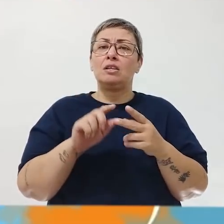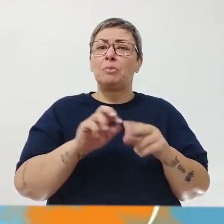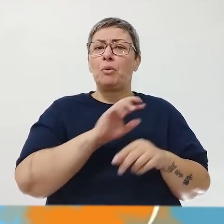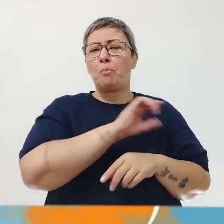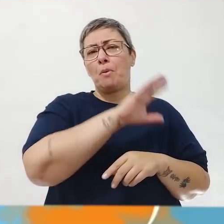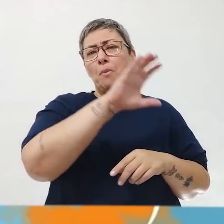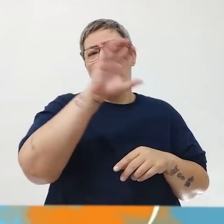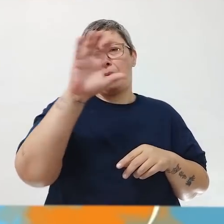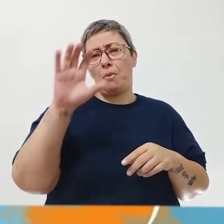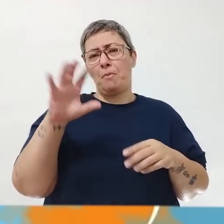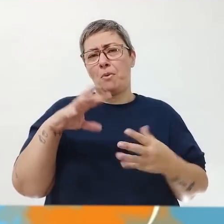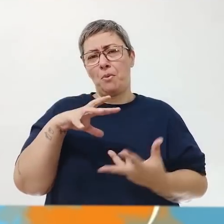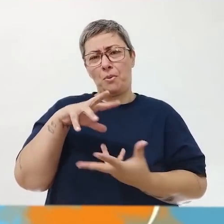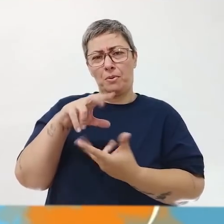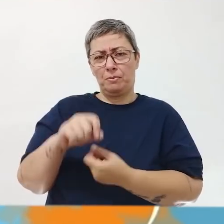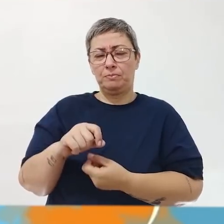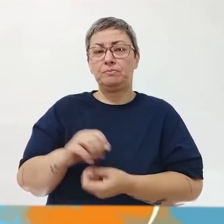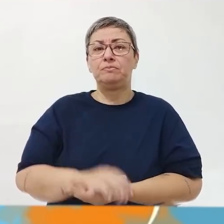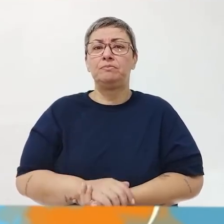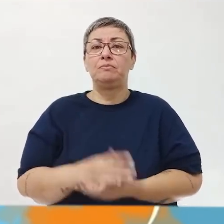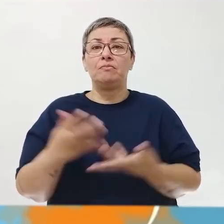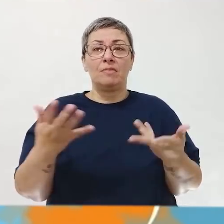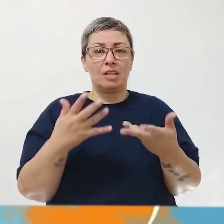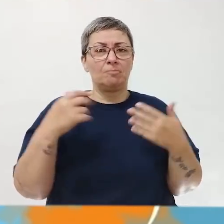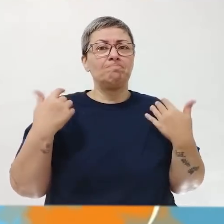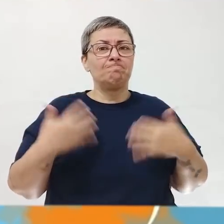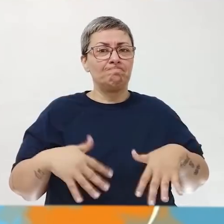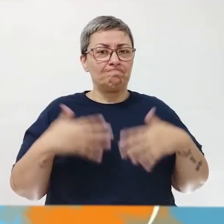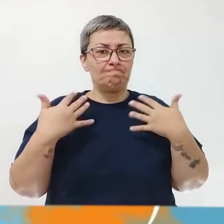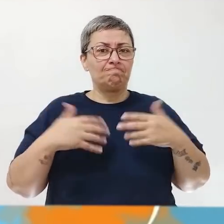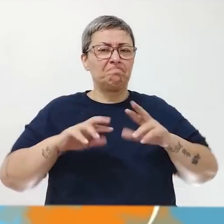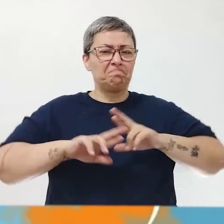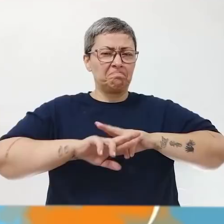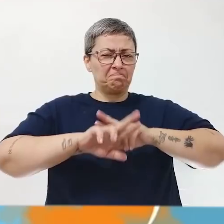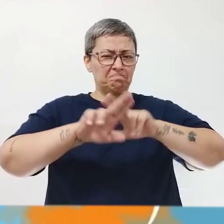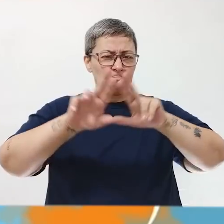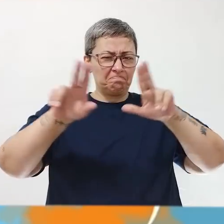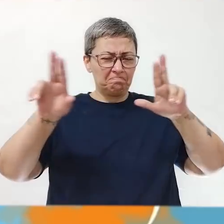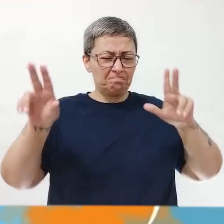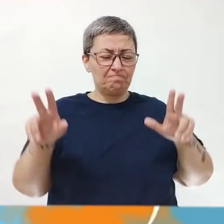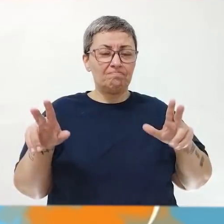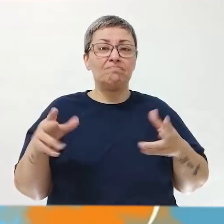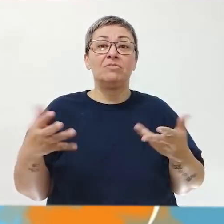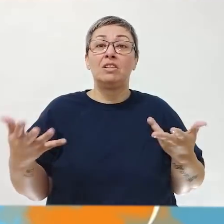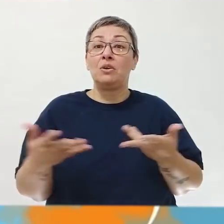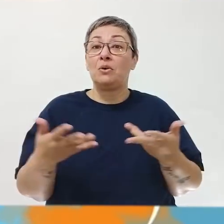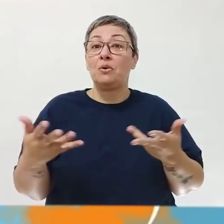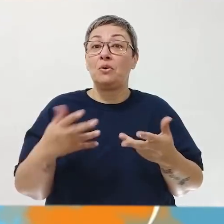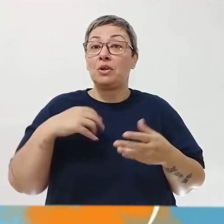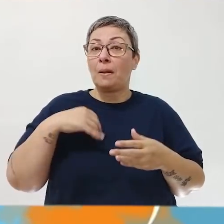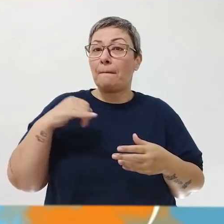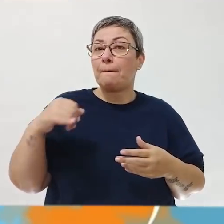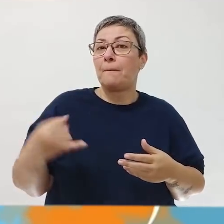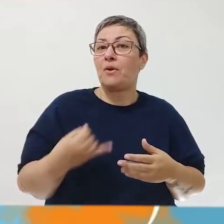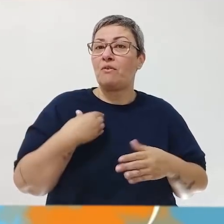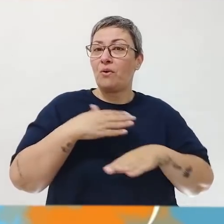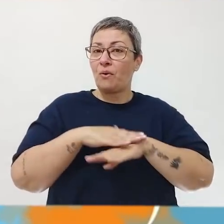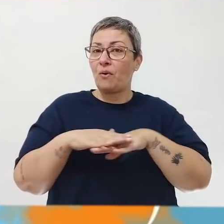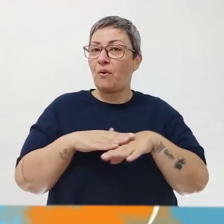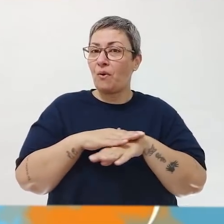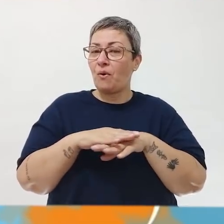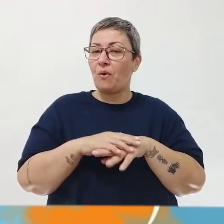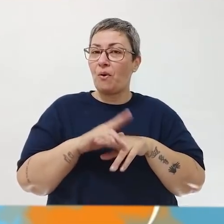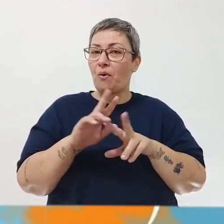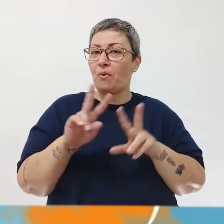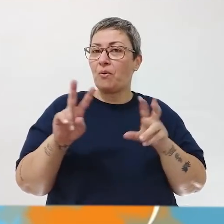em tantos outros lugares ao redor do mundo. É muita diversidade, não é mesmo? Mas hoje, aproveitando que conversamos